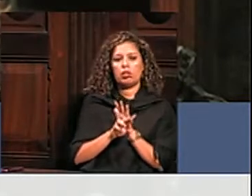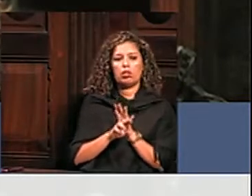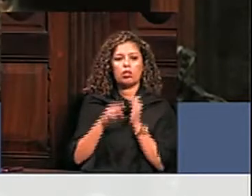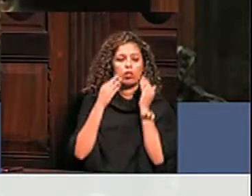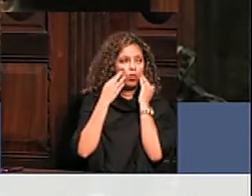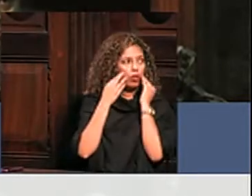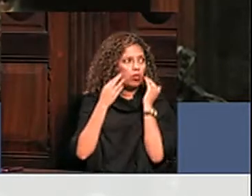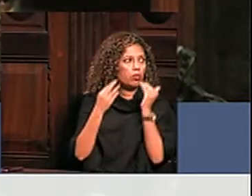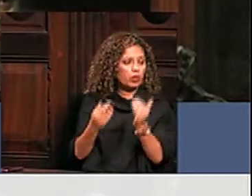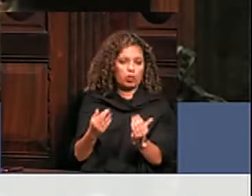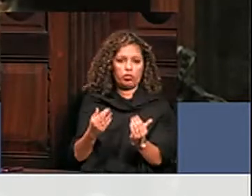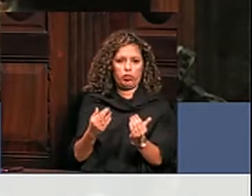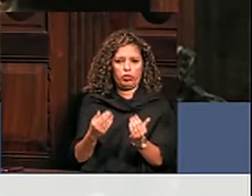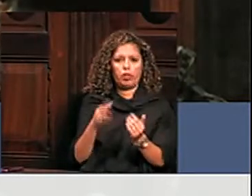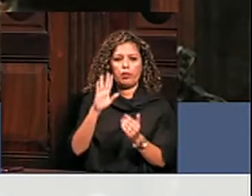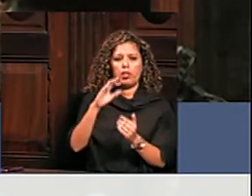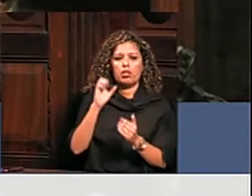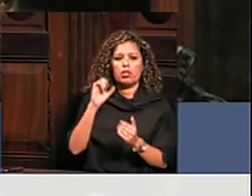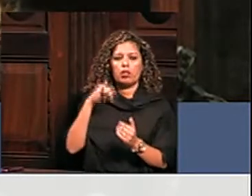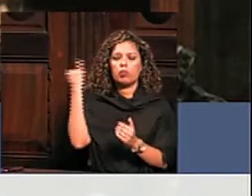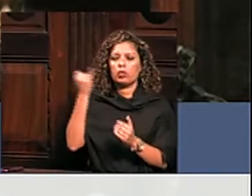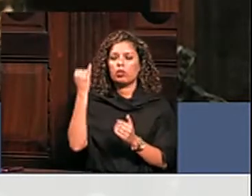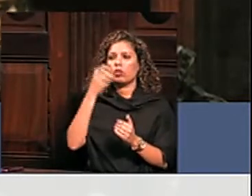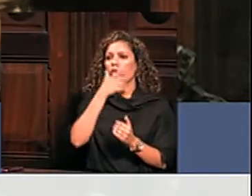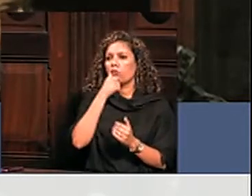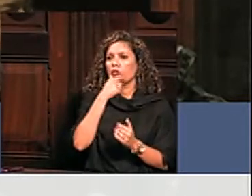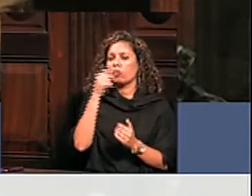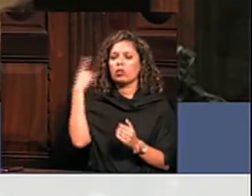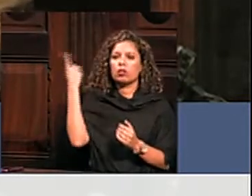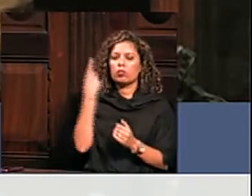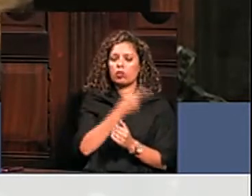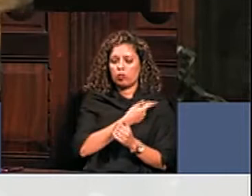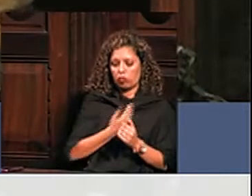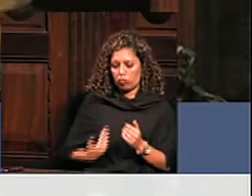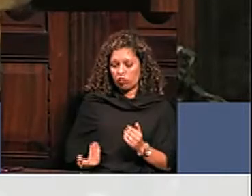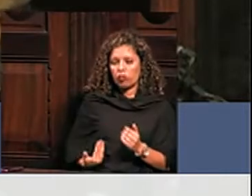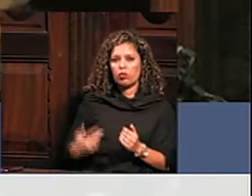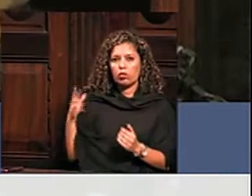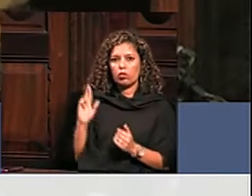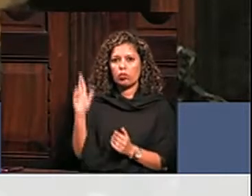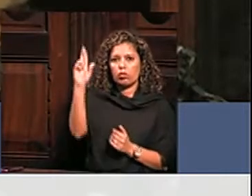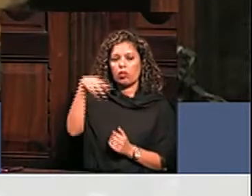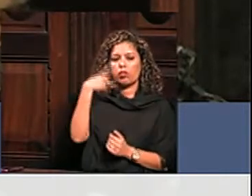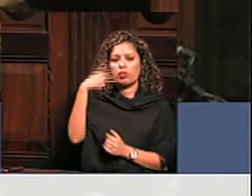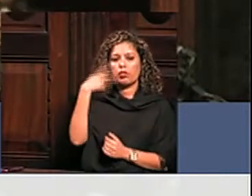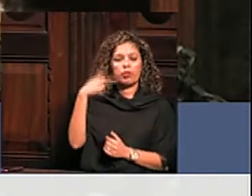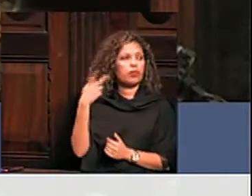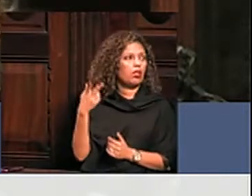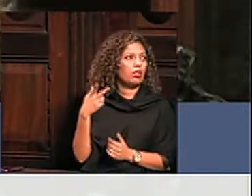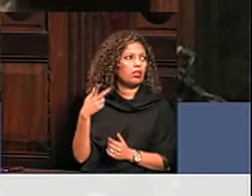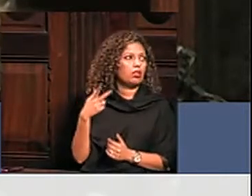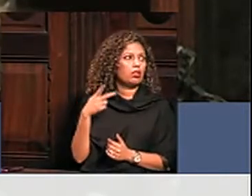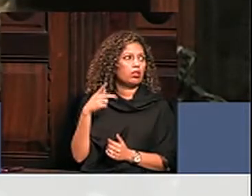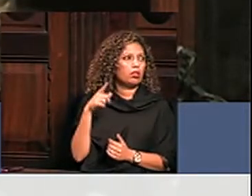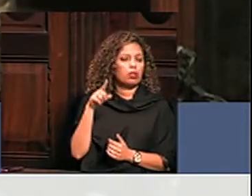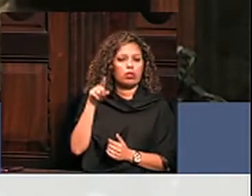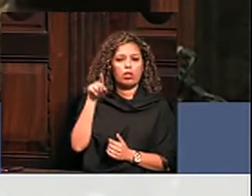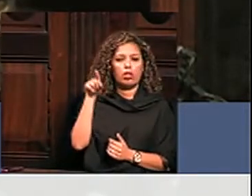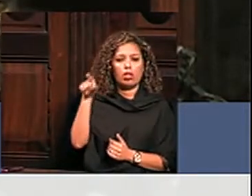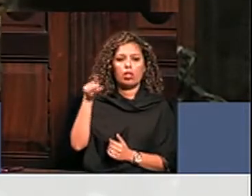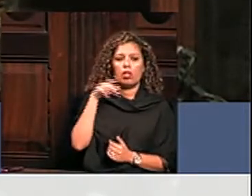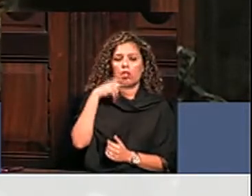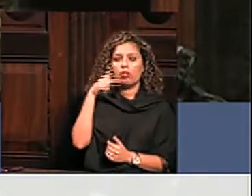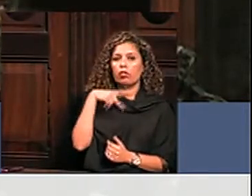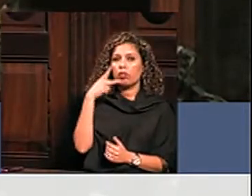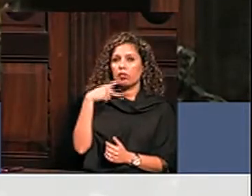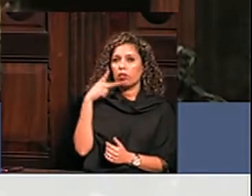O líder do governo concorda, eu chamei aqui para conversar em relação a essa emenda autorizativa. Não sei, para trocar as garantias do empréstimo. É isso